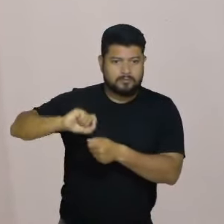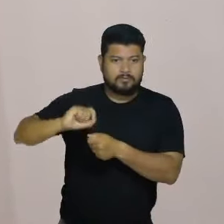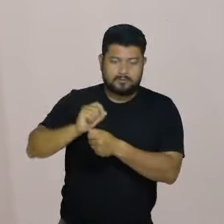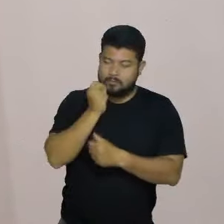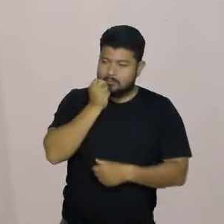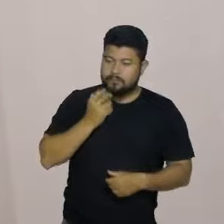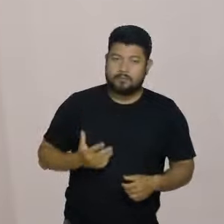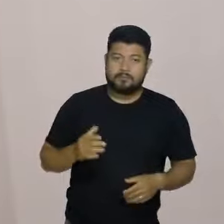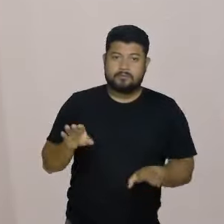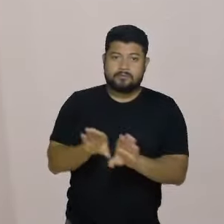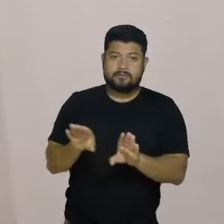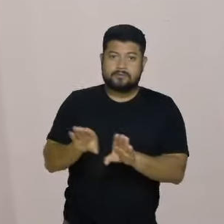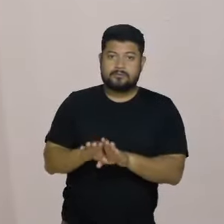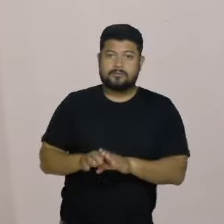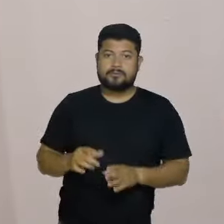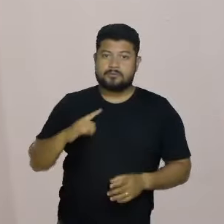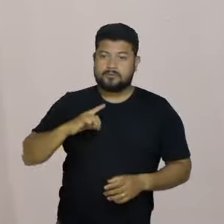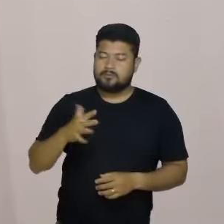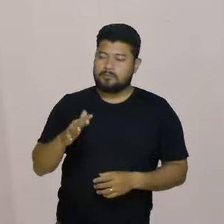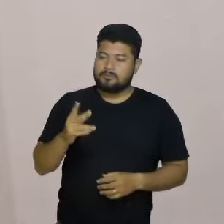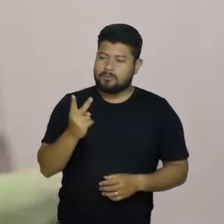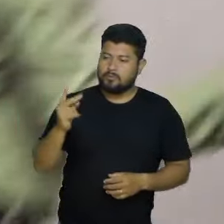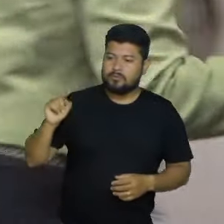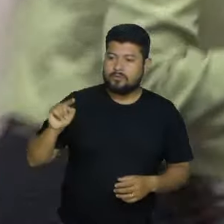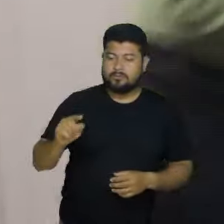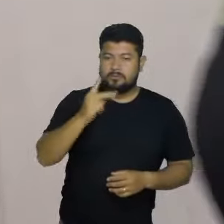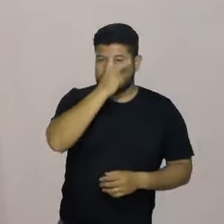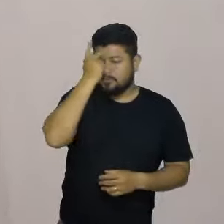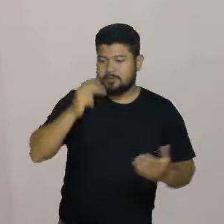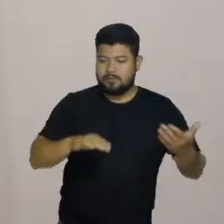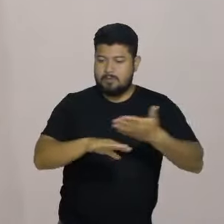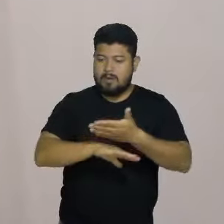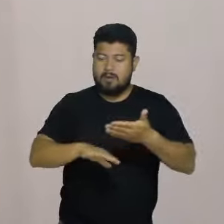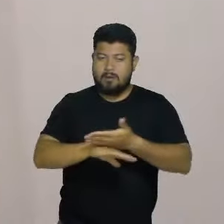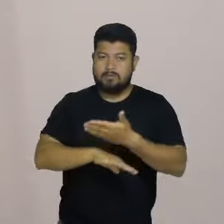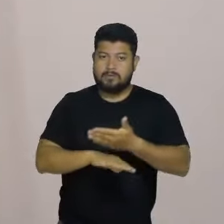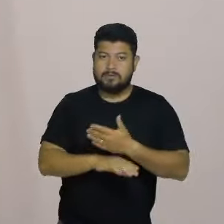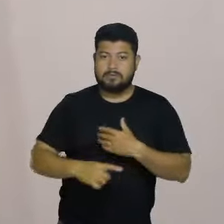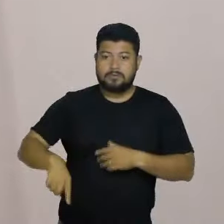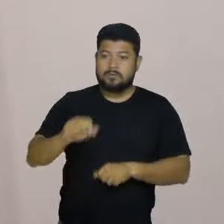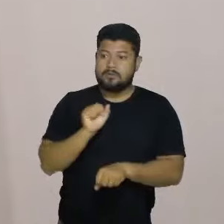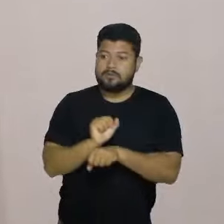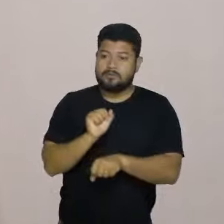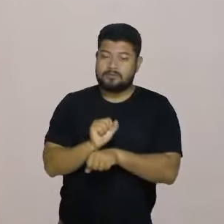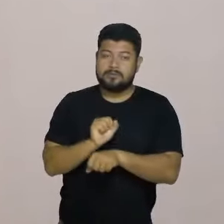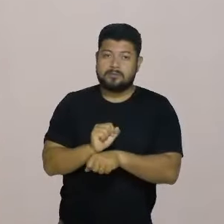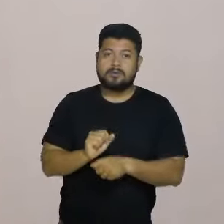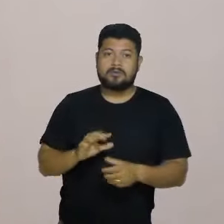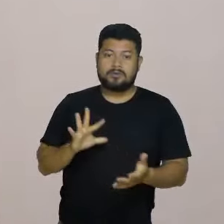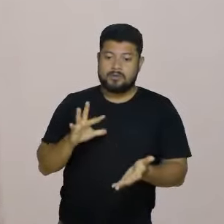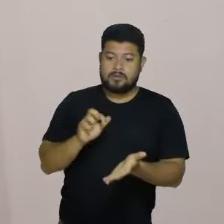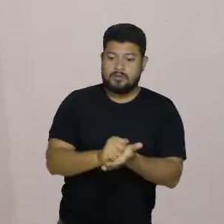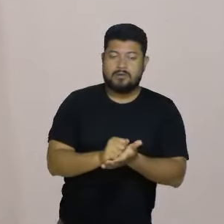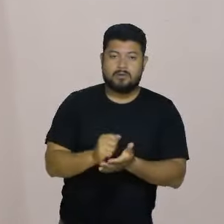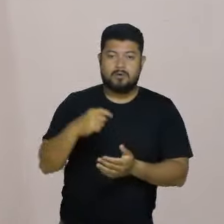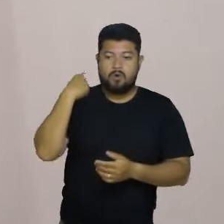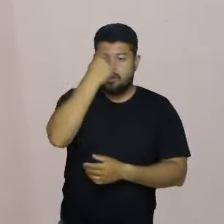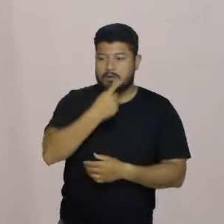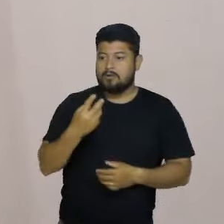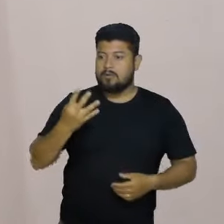Estávamos previstos para 2.000 participantes e, no decorrer das inscrições se esgotarem em 4 horas,